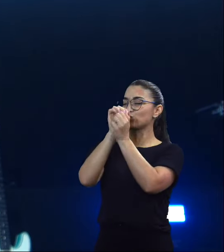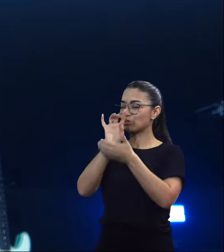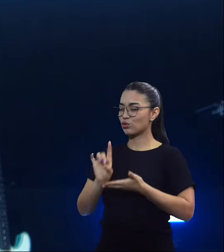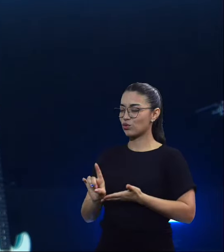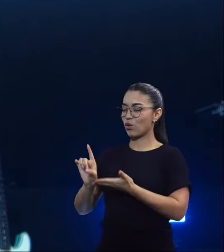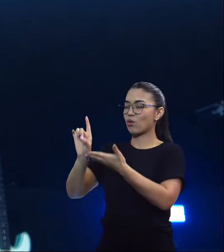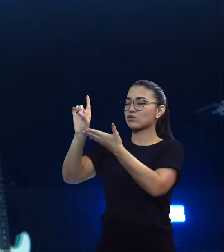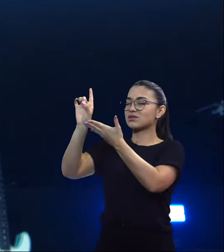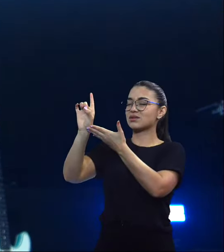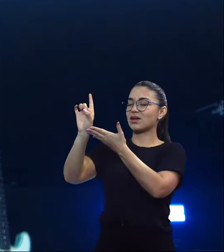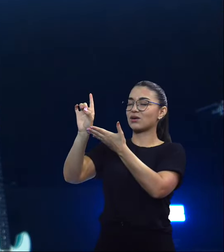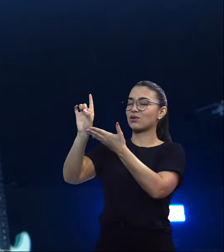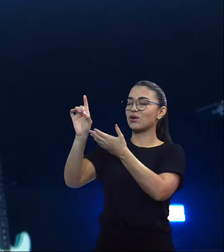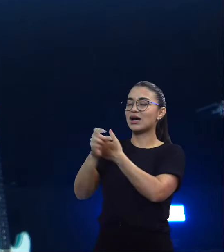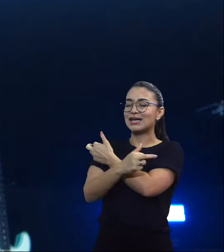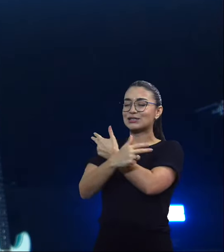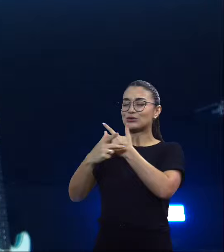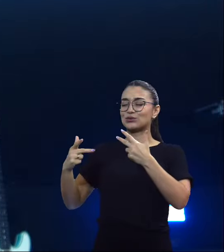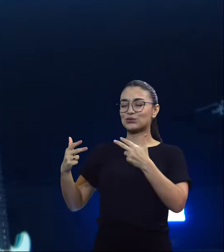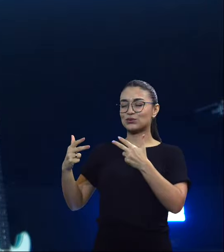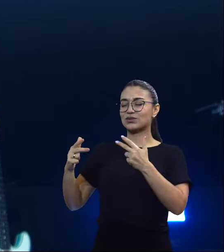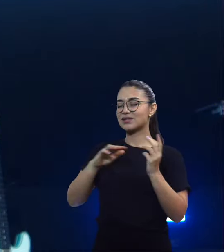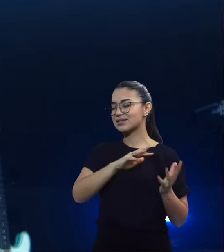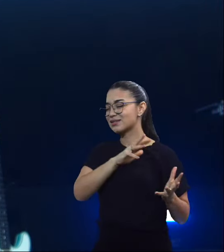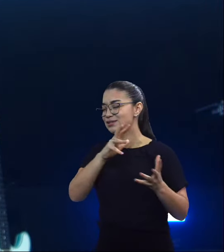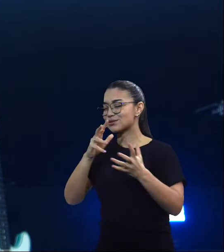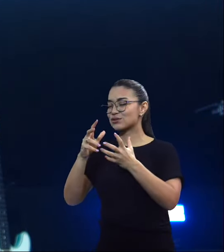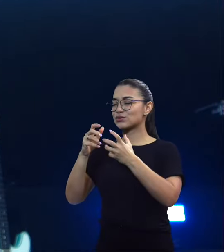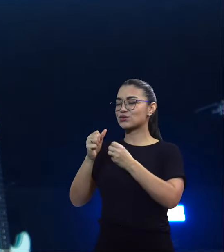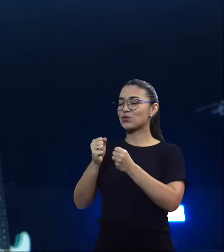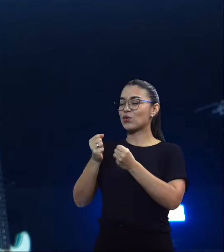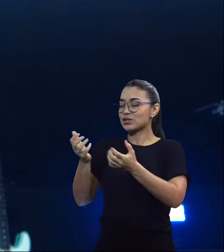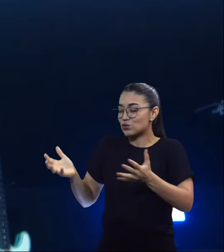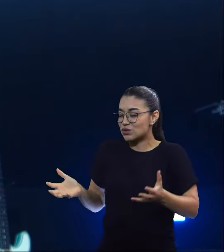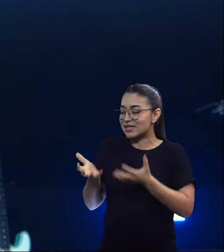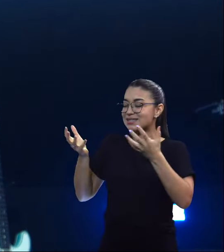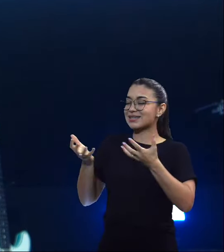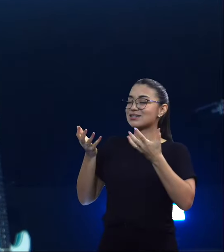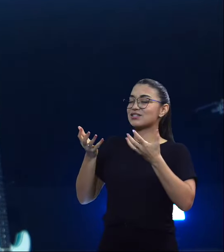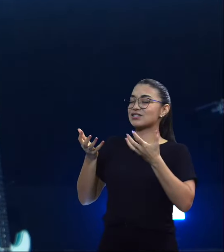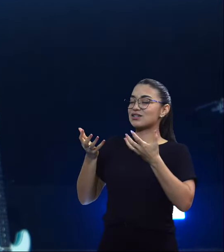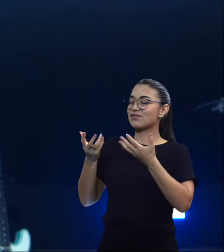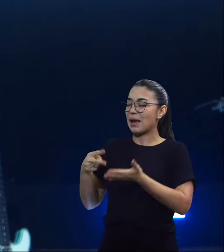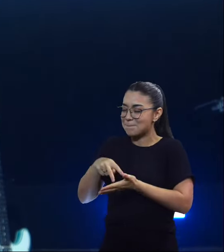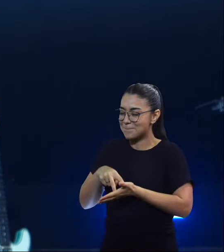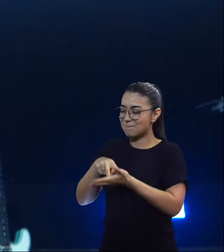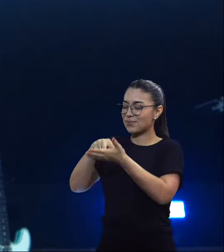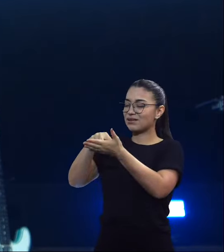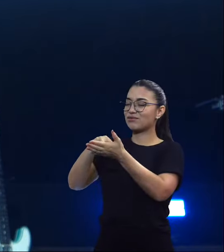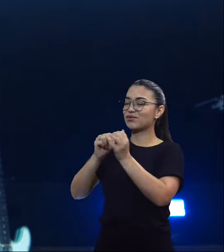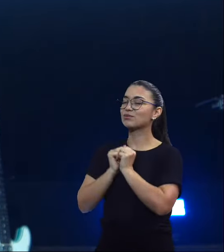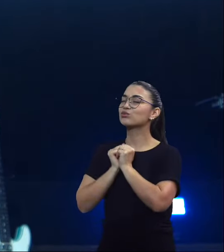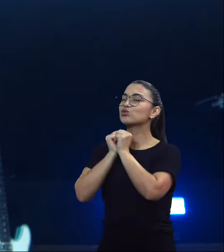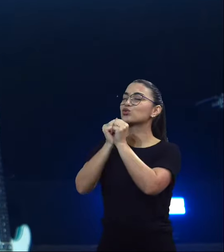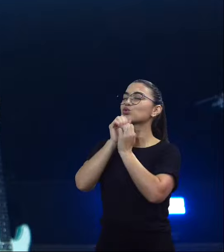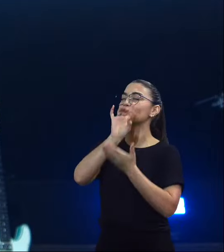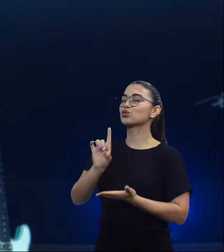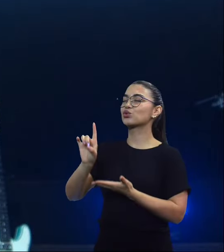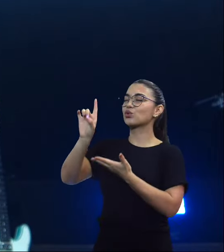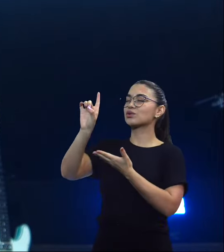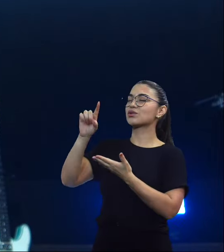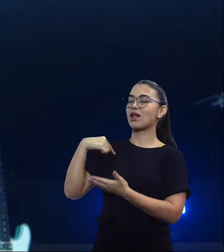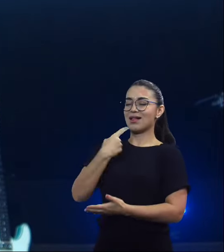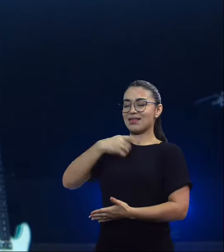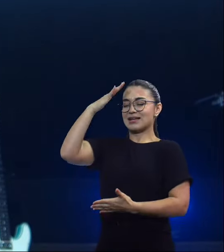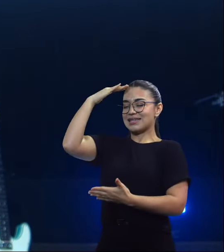para o lugar da terra que emana leite e mel, da terra prometida, aquilo que o Senhor quer nos levar ainda mais. Cremos que a Tua presença,